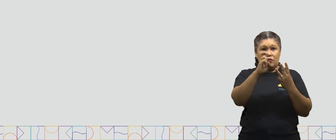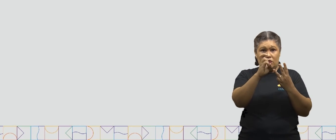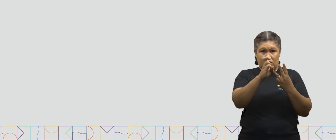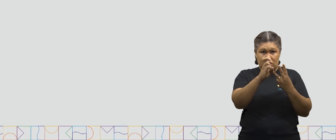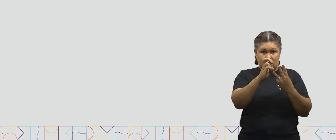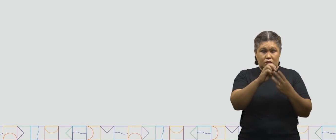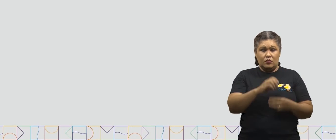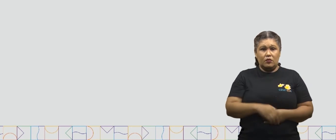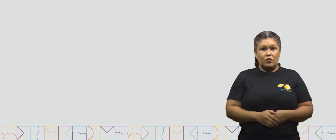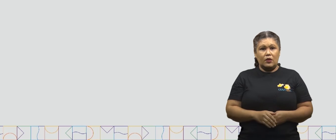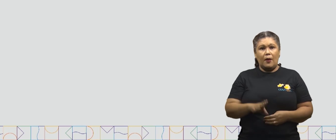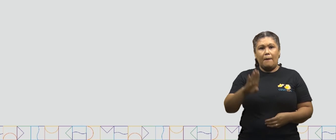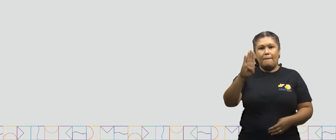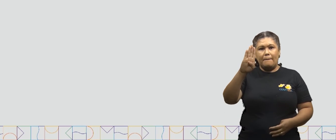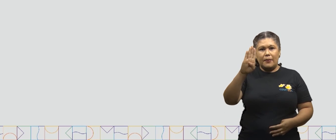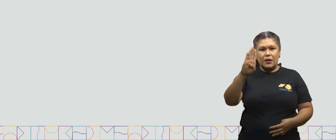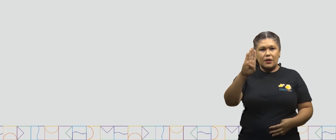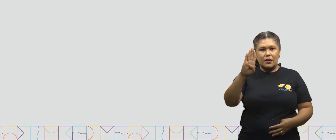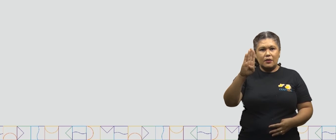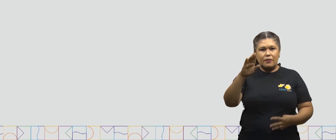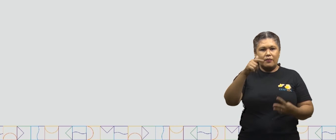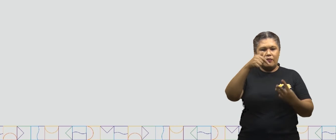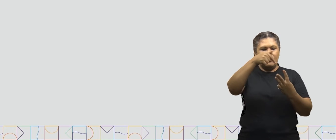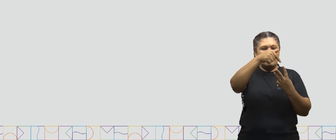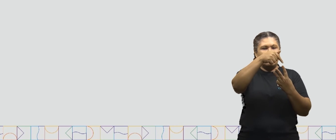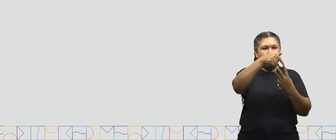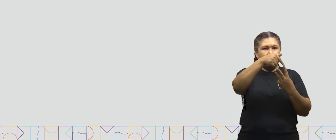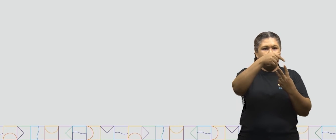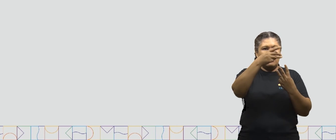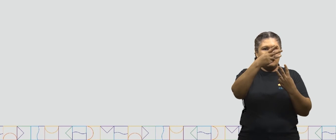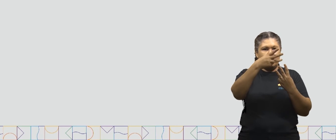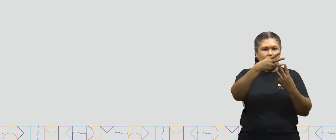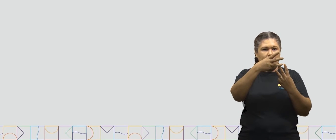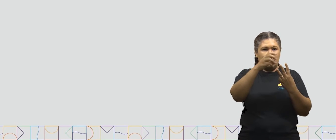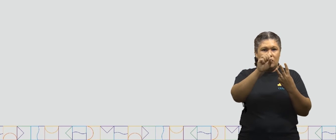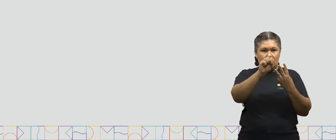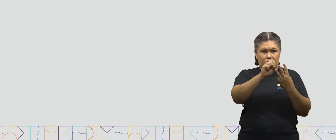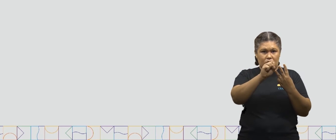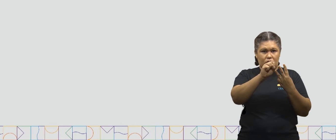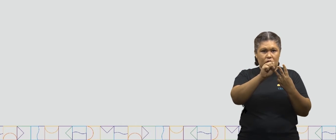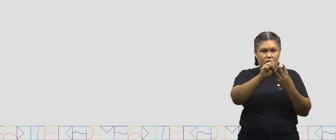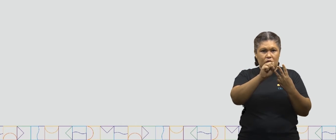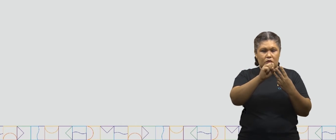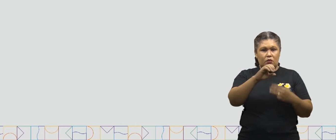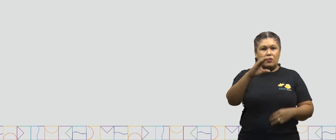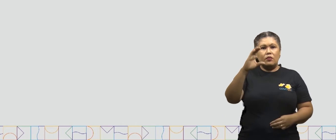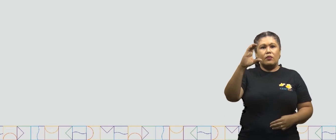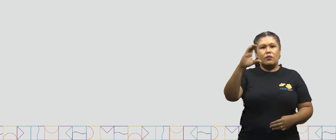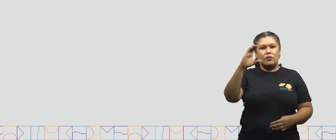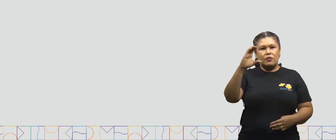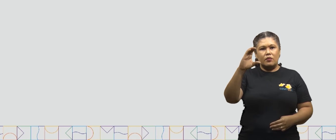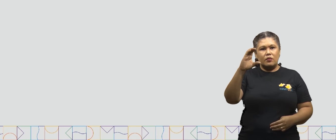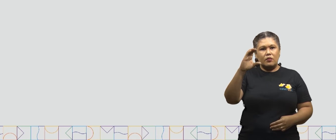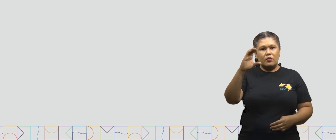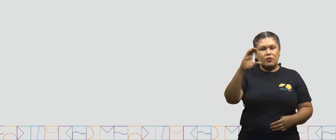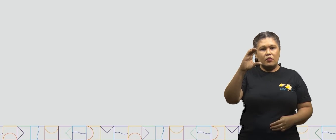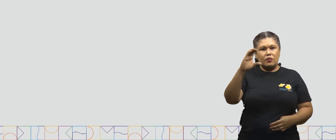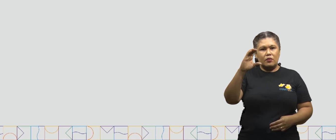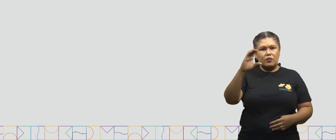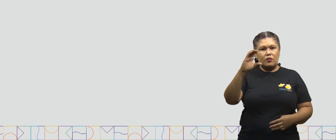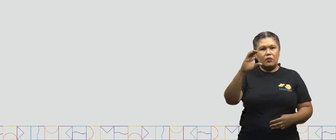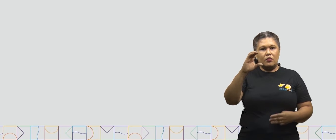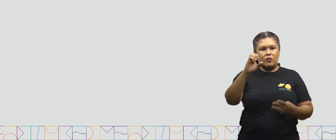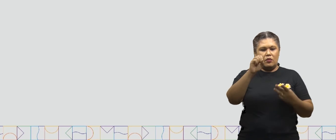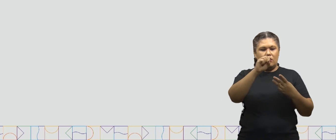5. Na letra B, nós temos marcado aí o número 7 e na letra C,